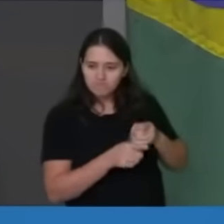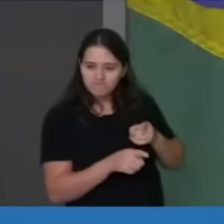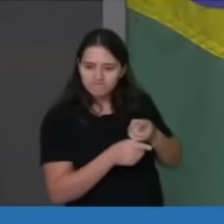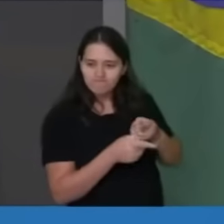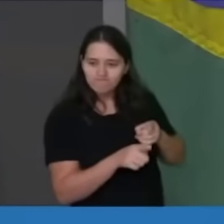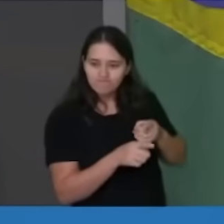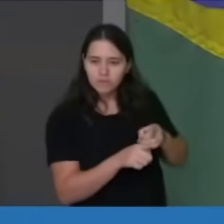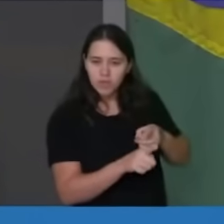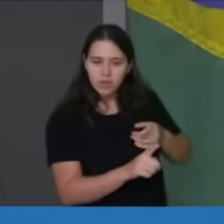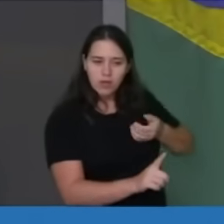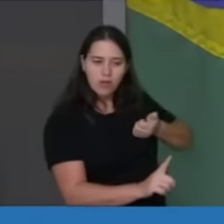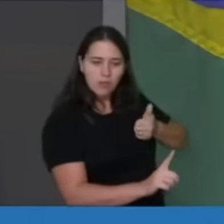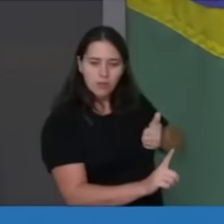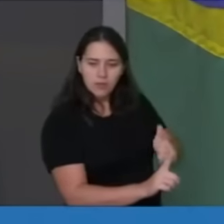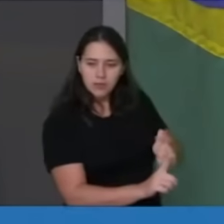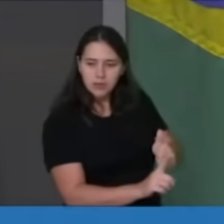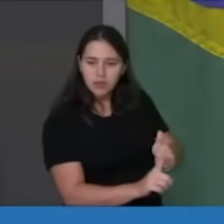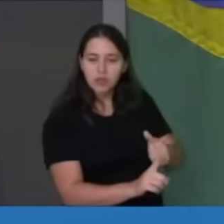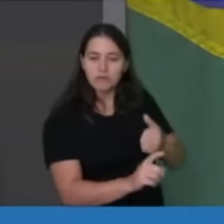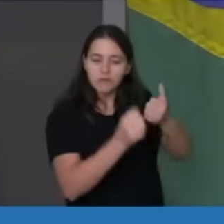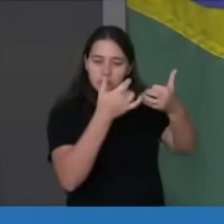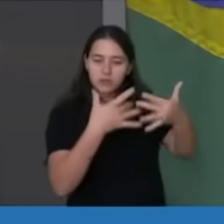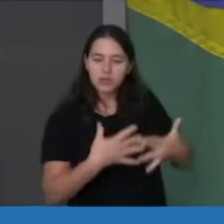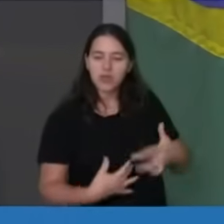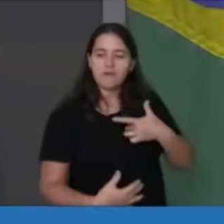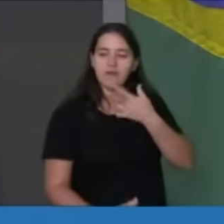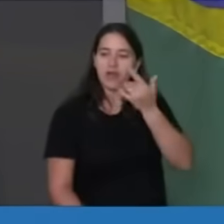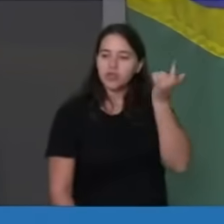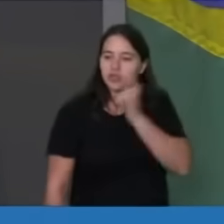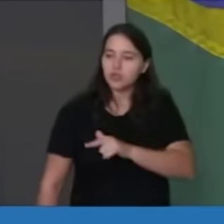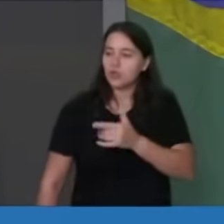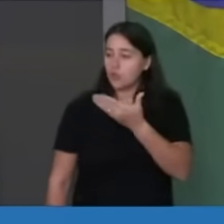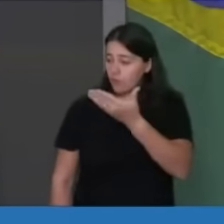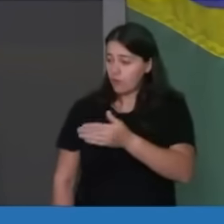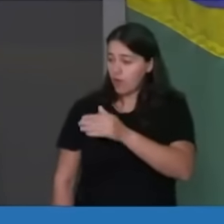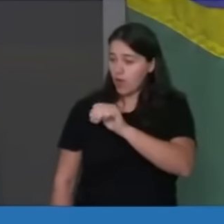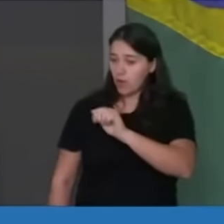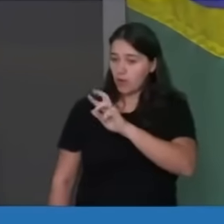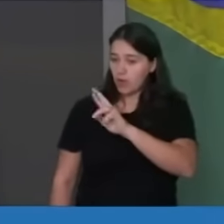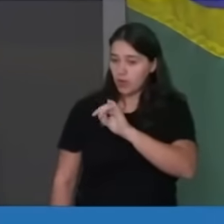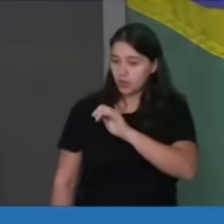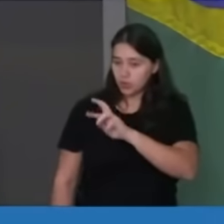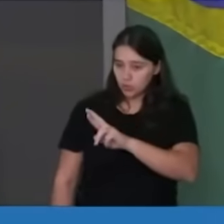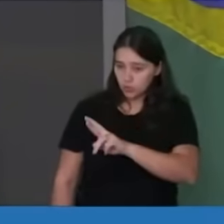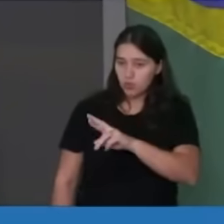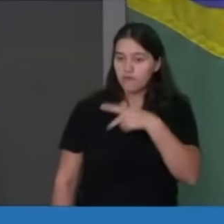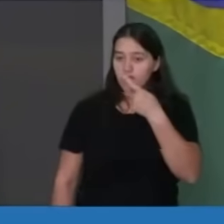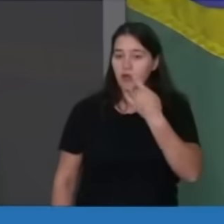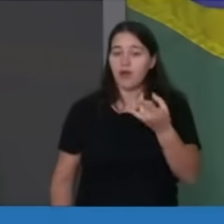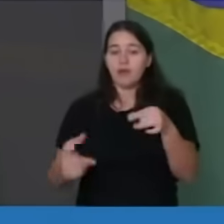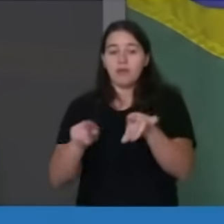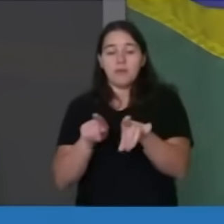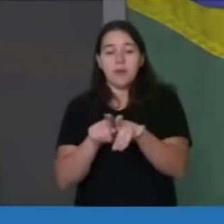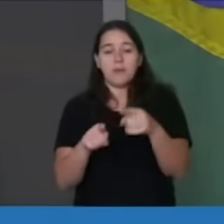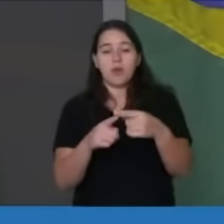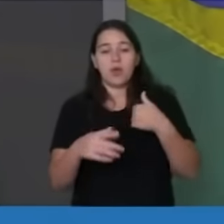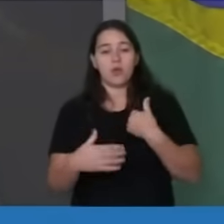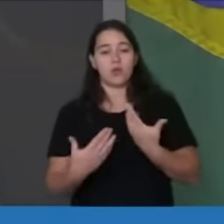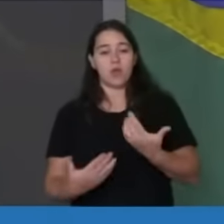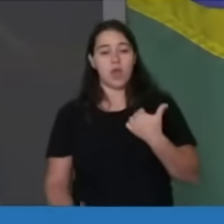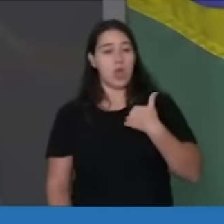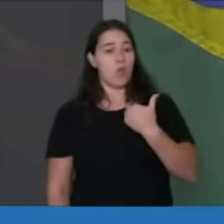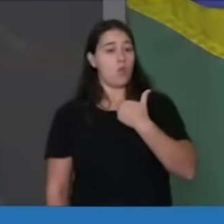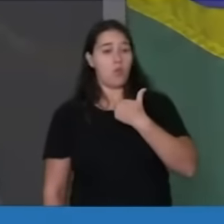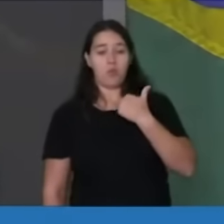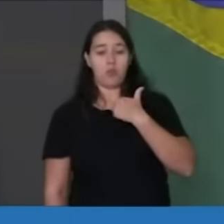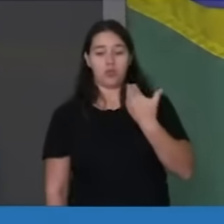Eu repito o que disse ao Arthur Lira na sua frente. E digo isso também porque em determinada ocasião, quando eu não pude ir a uma reunião